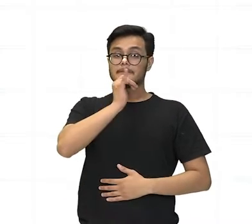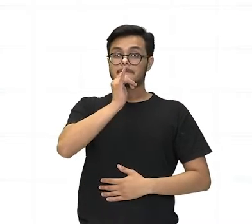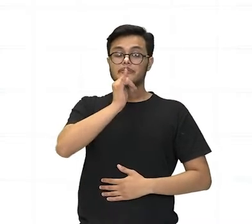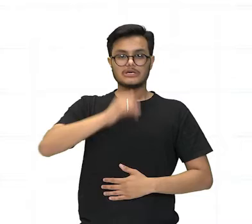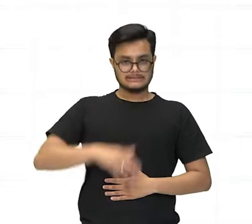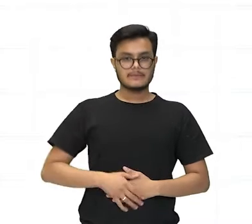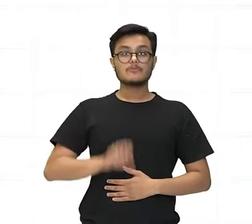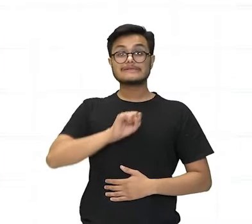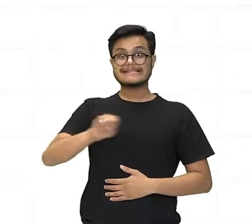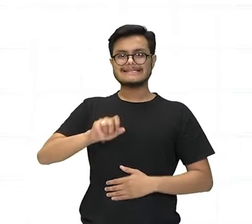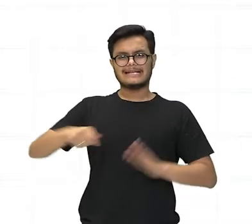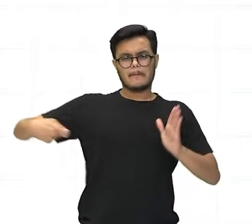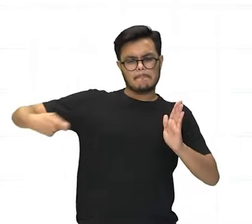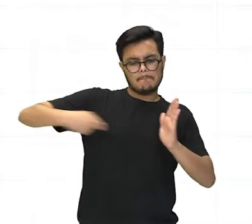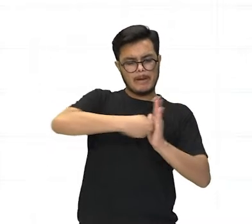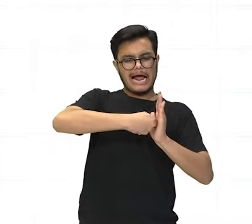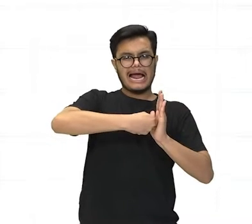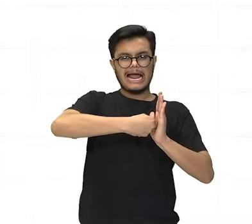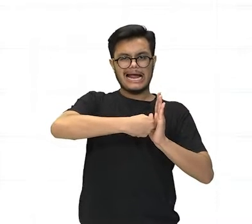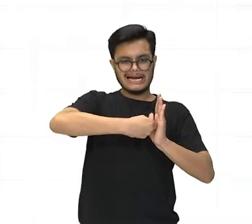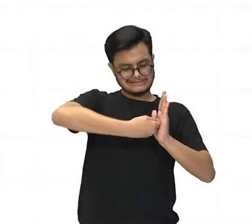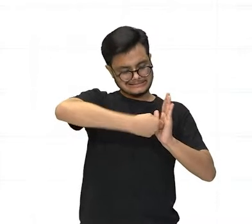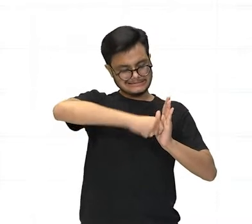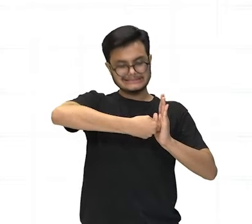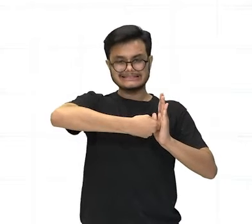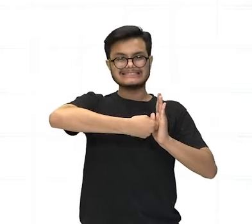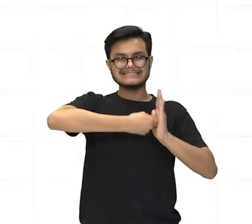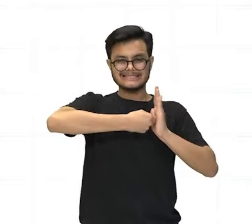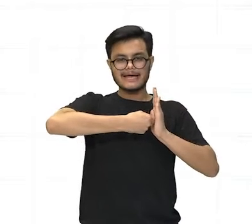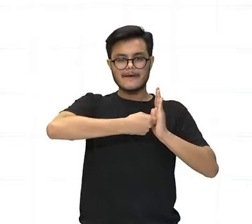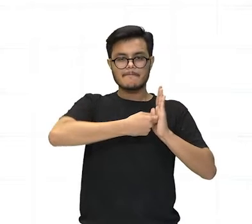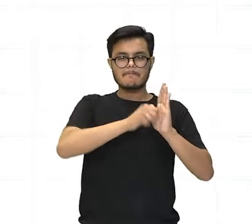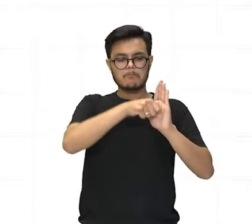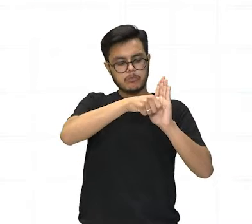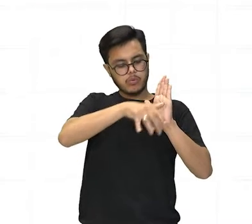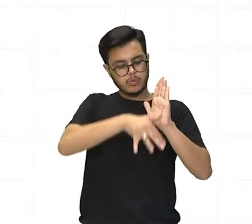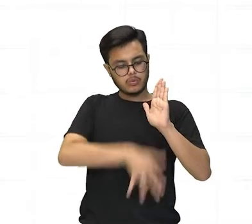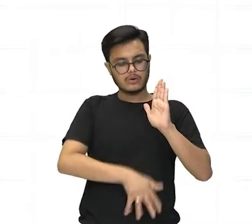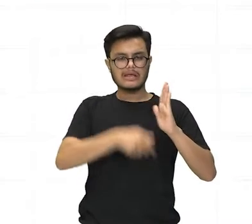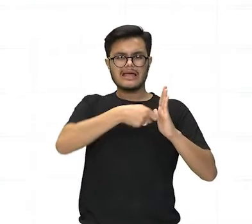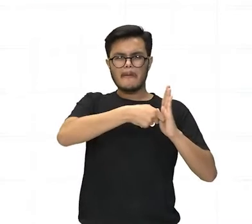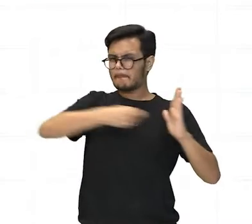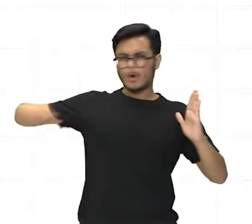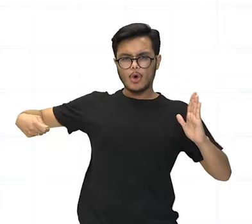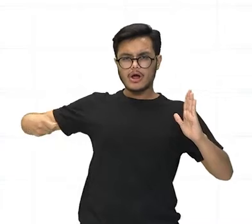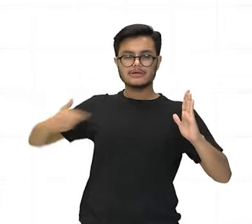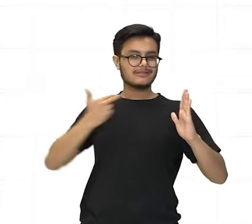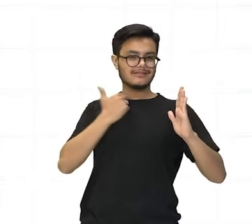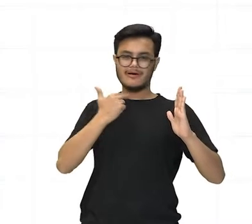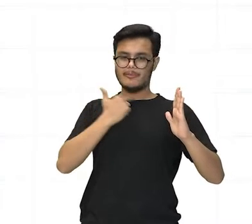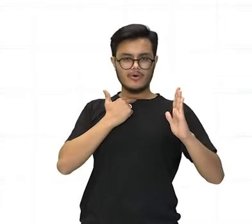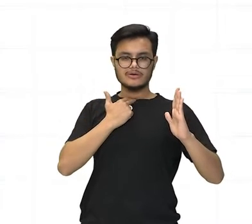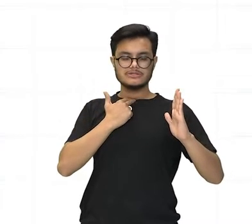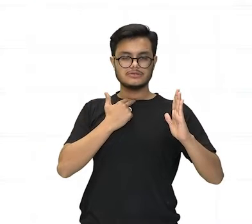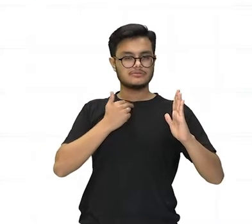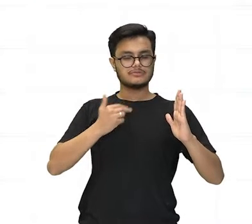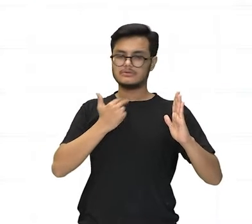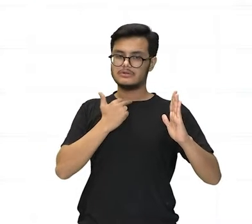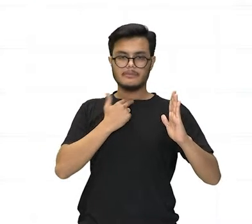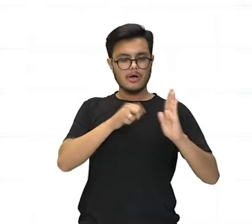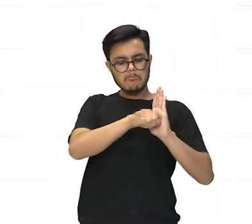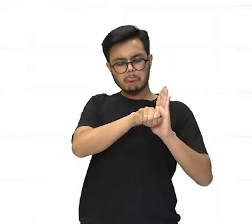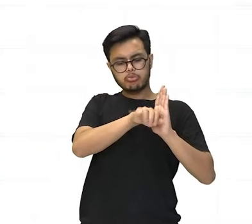Quarto, se houver algum objeto cravado no corte, não tente retirá-lo, pois pode provocar